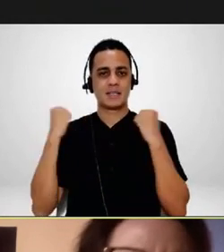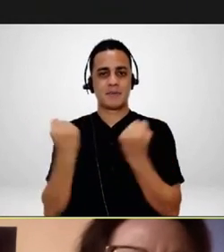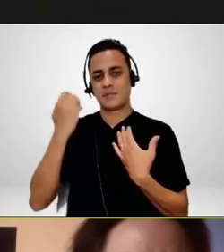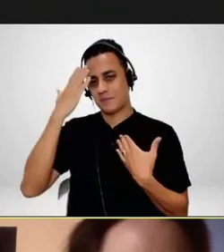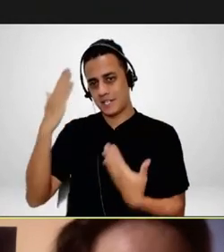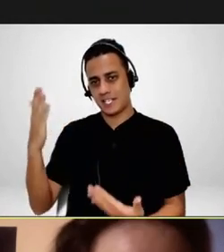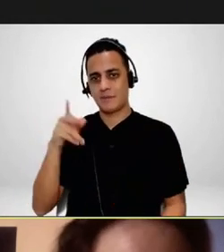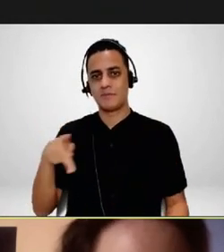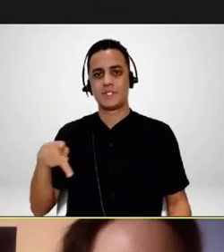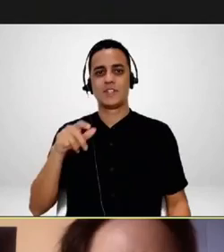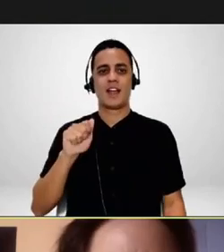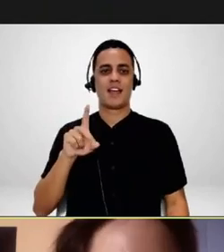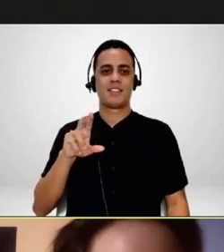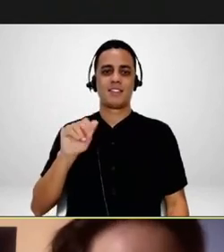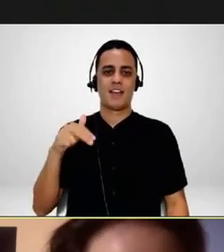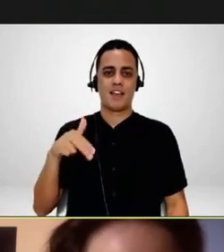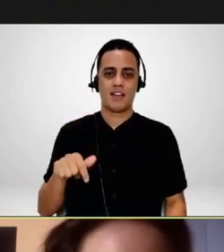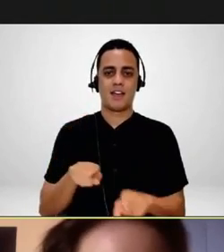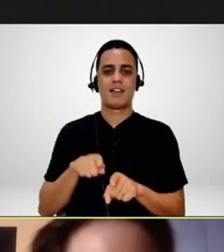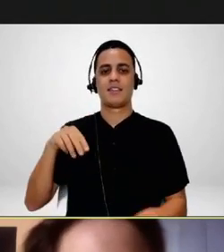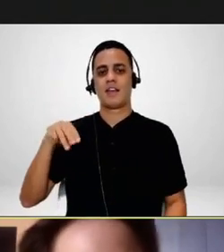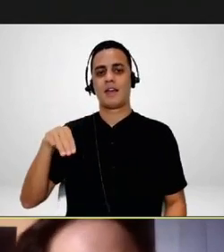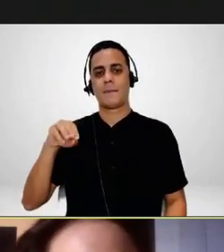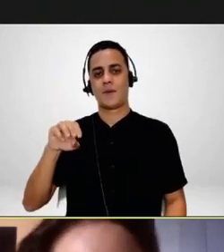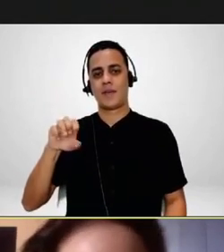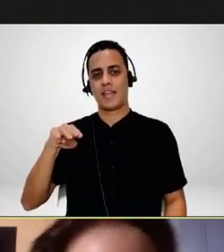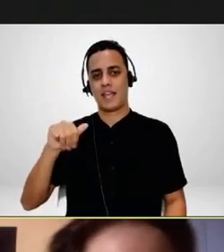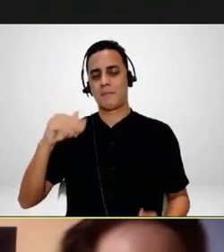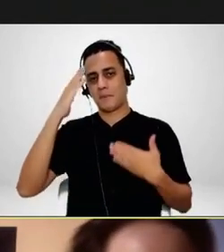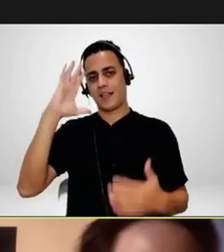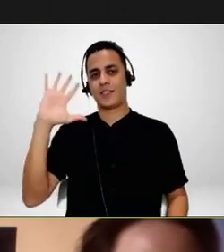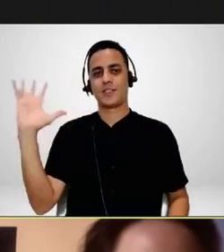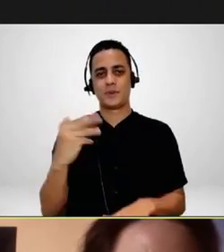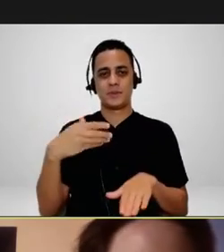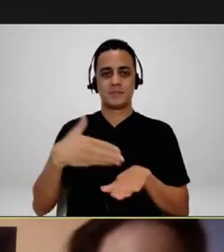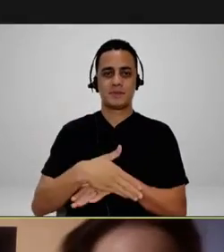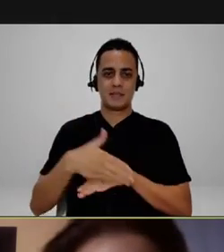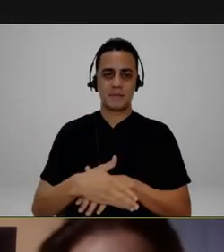Moema, obrigada, professora Adriana, obrigada a todos os que participaram aqui.